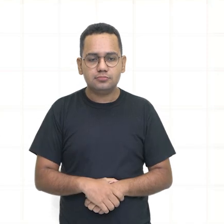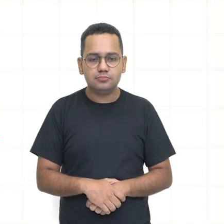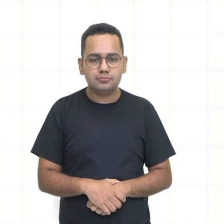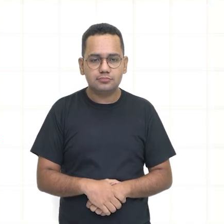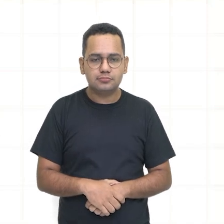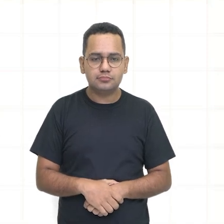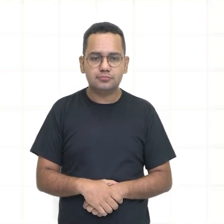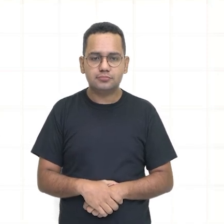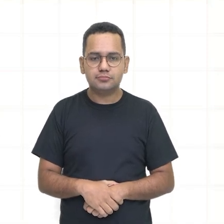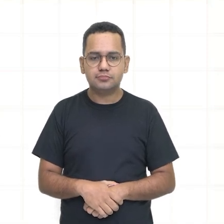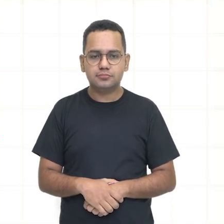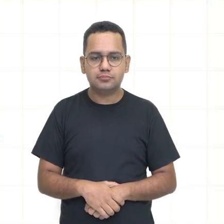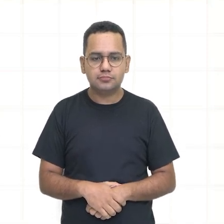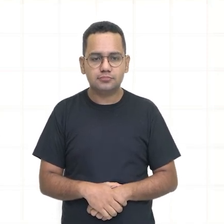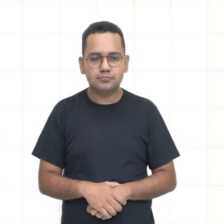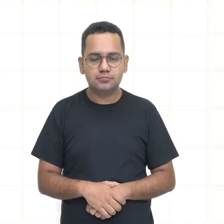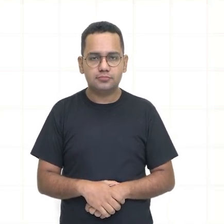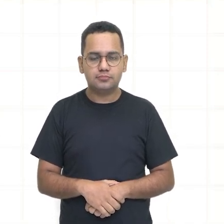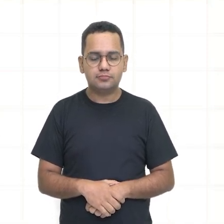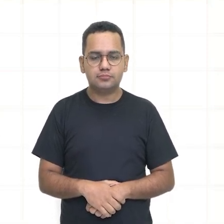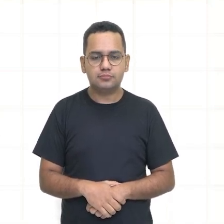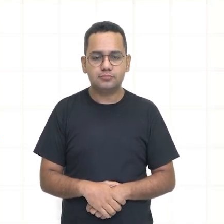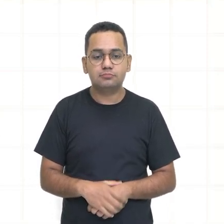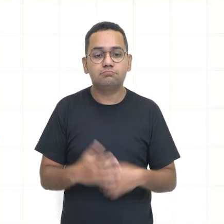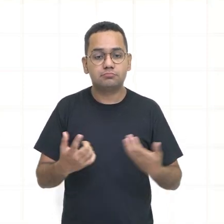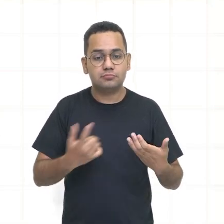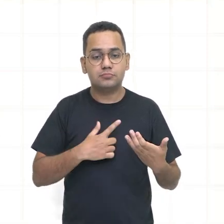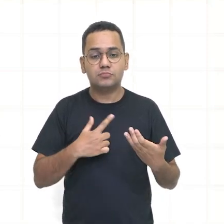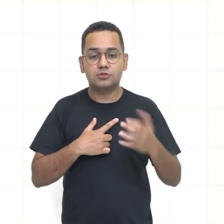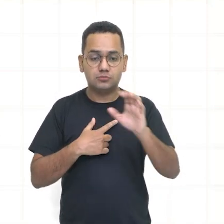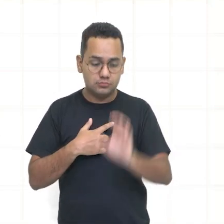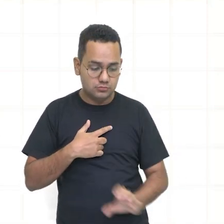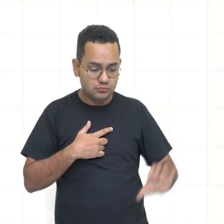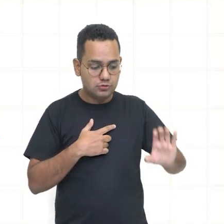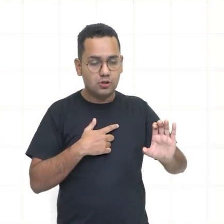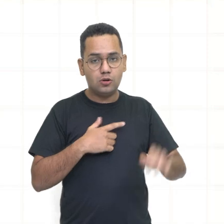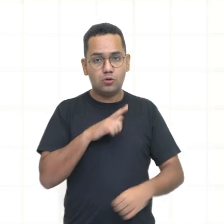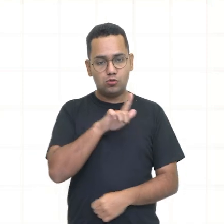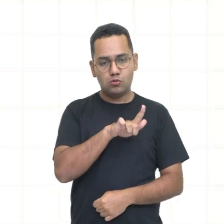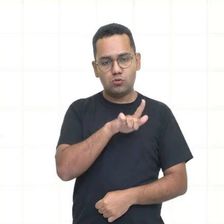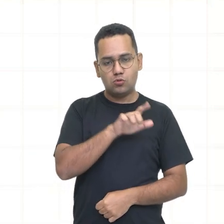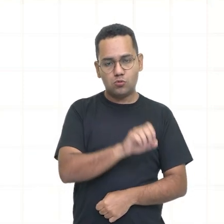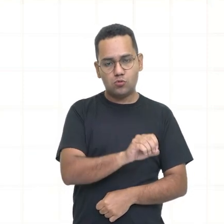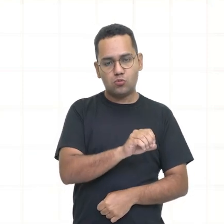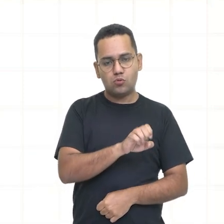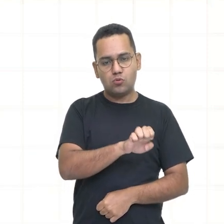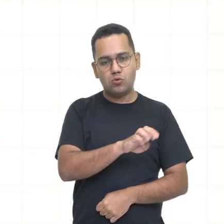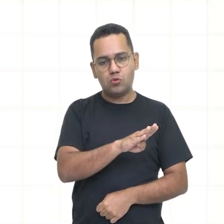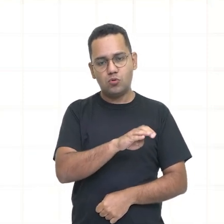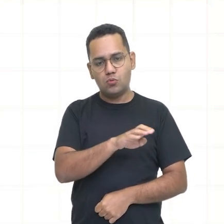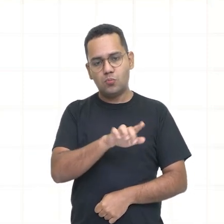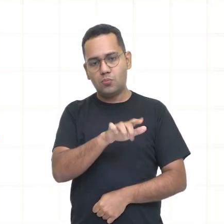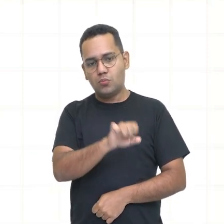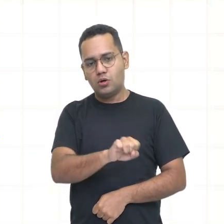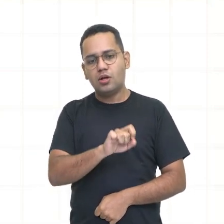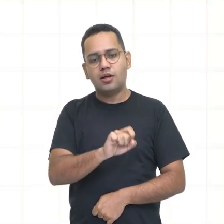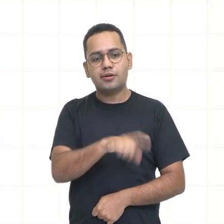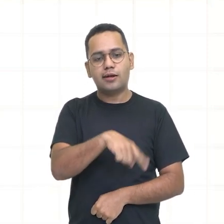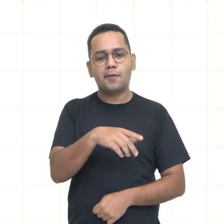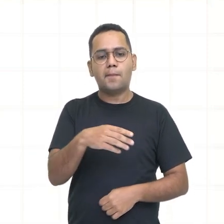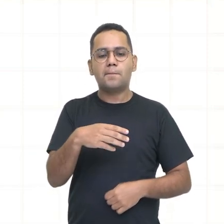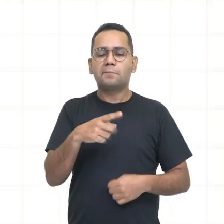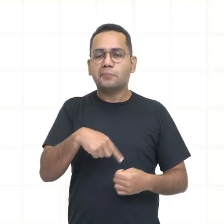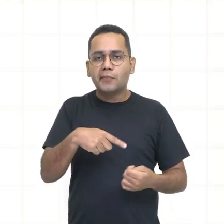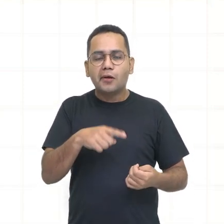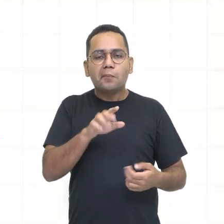contribuir nesse momento do nazismo, vamos observar a presença de Goebbels, que é justamente o ministro da propaganda nazista. E ele